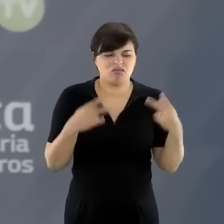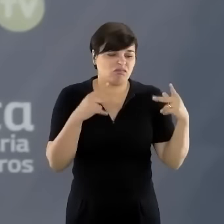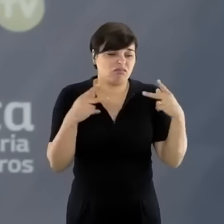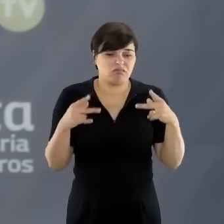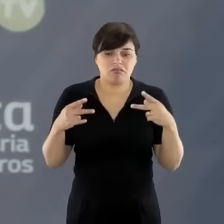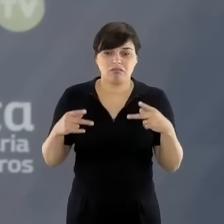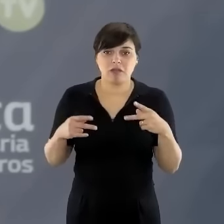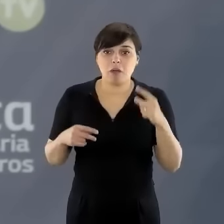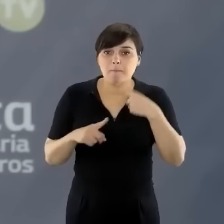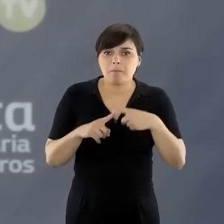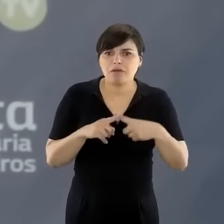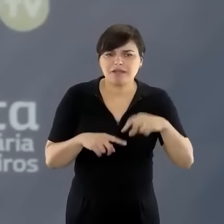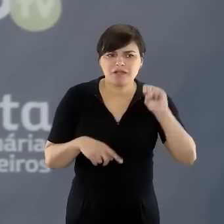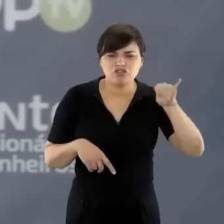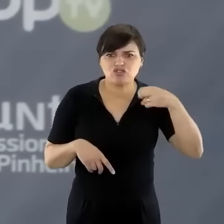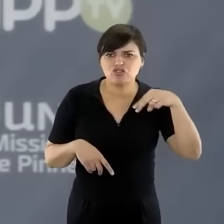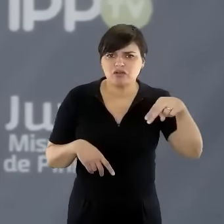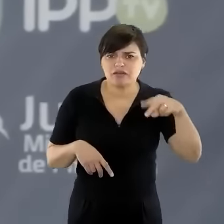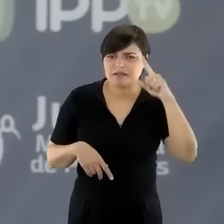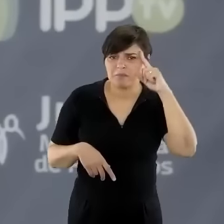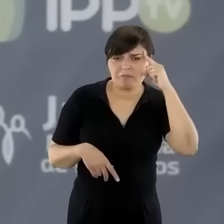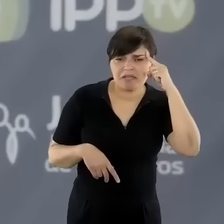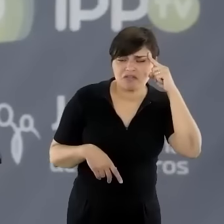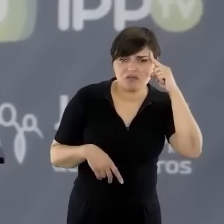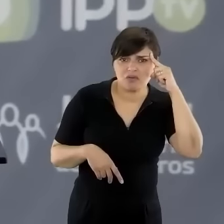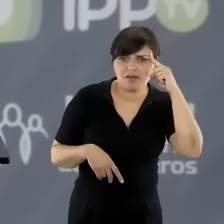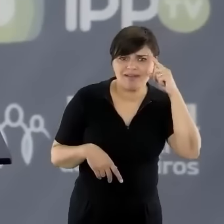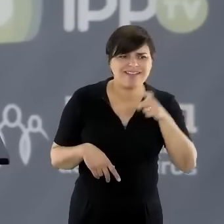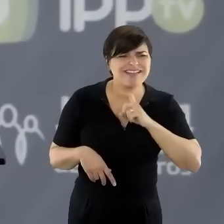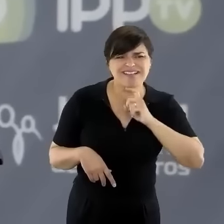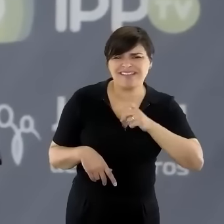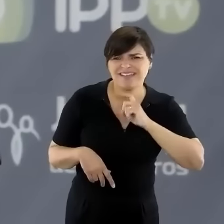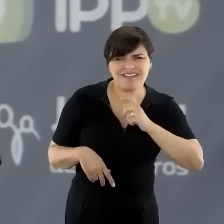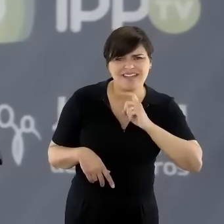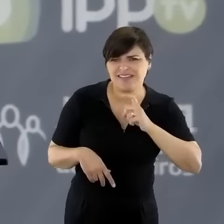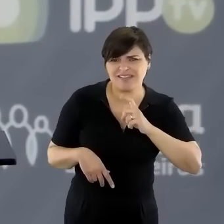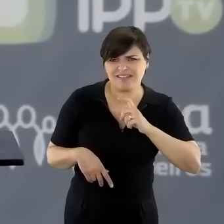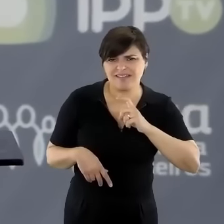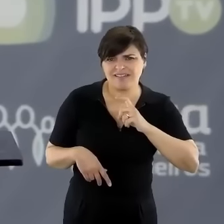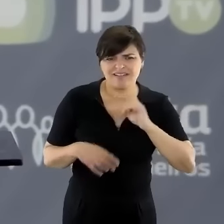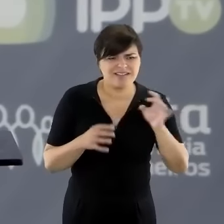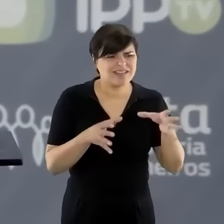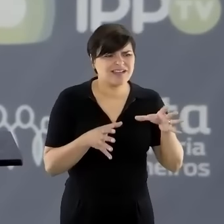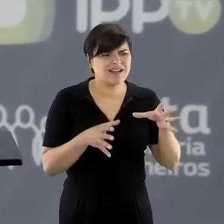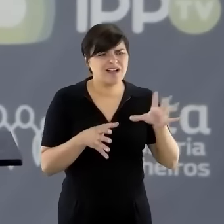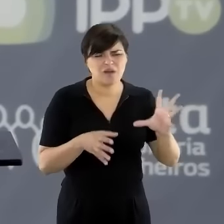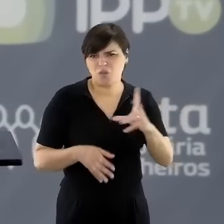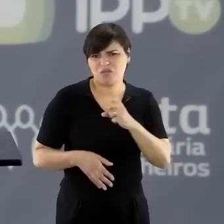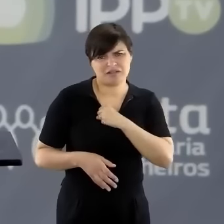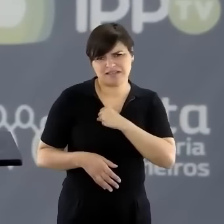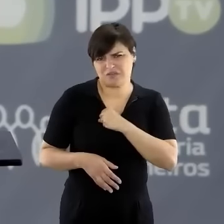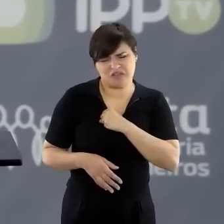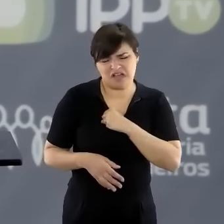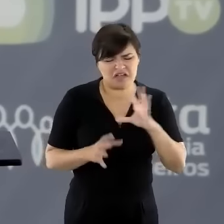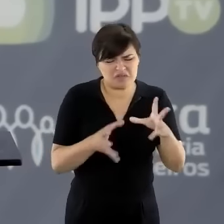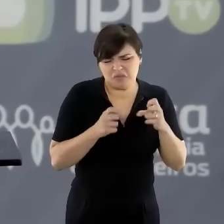subvertida e pregou só isso e esperava que nínive de fato fosse subvertido paraa